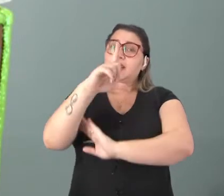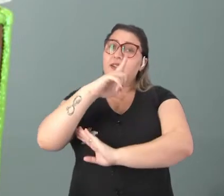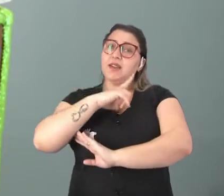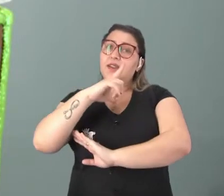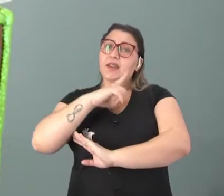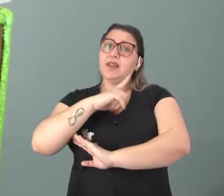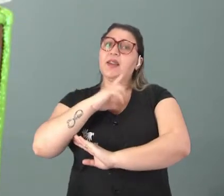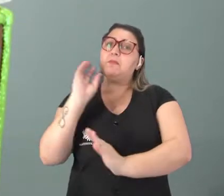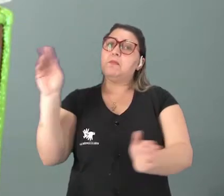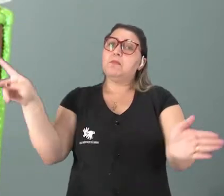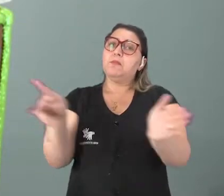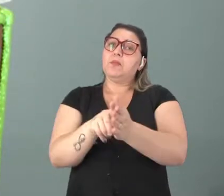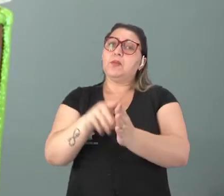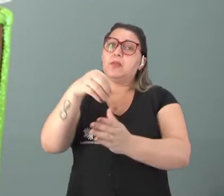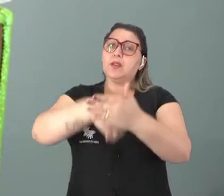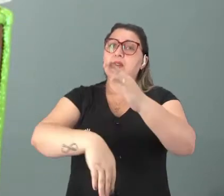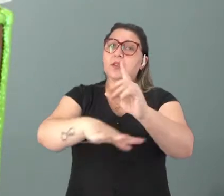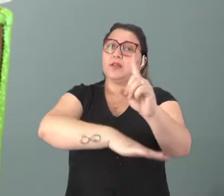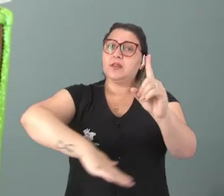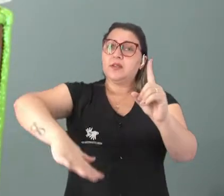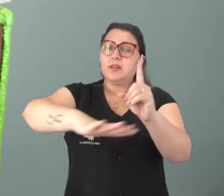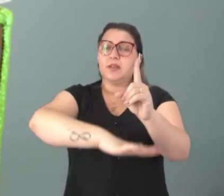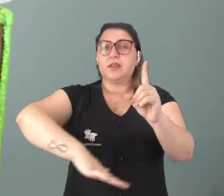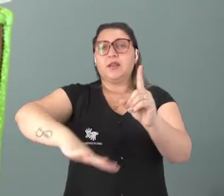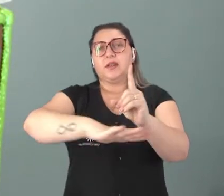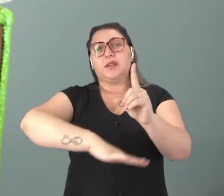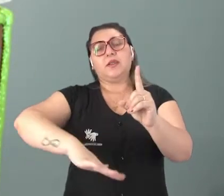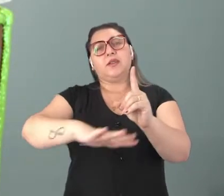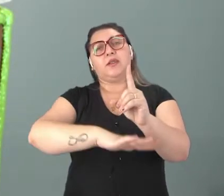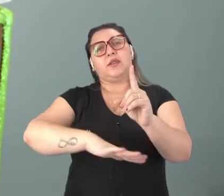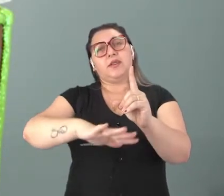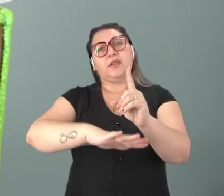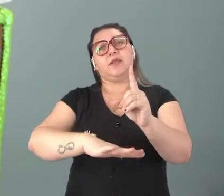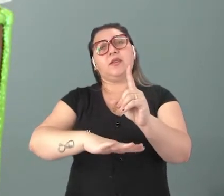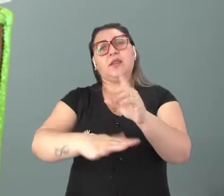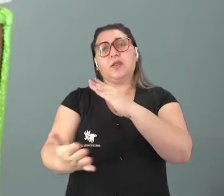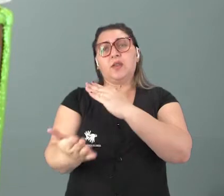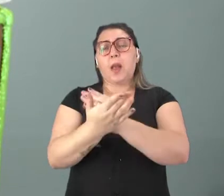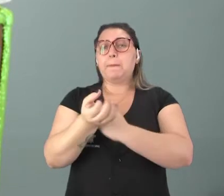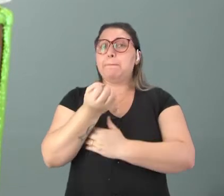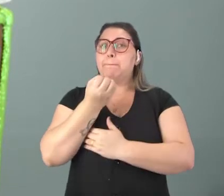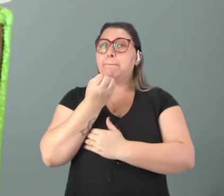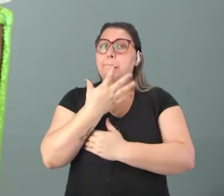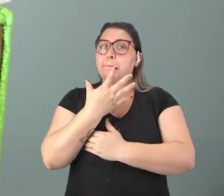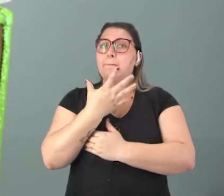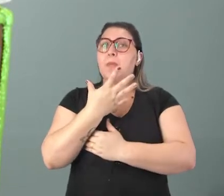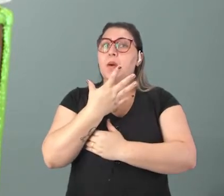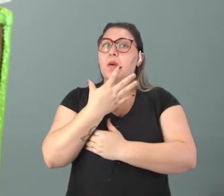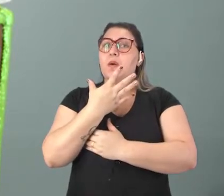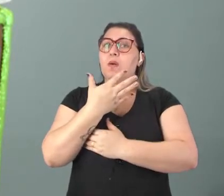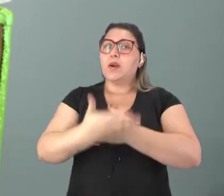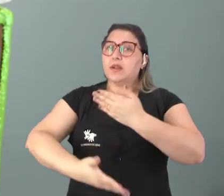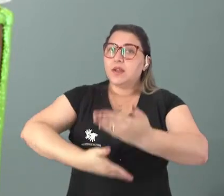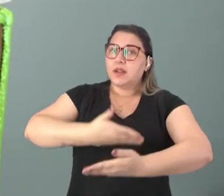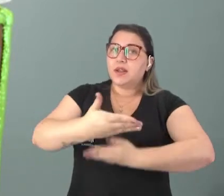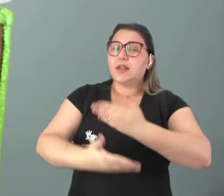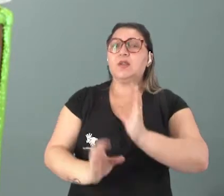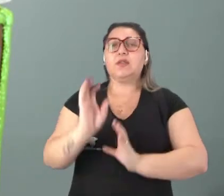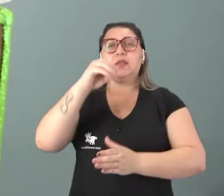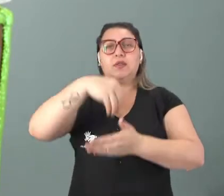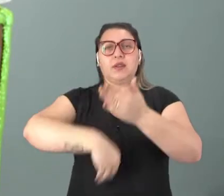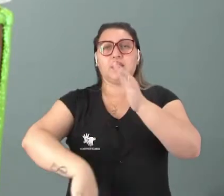uma sociedade, que servem para nós termos uma boa convivência dentro